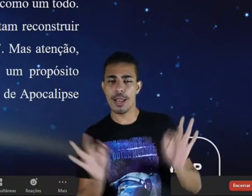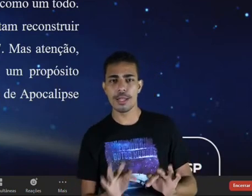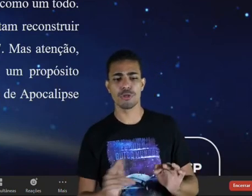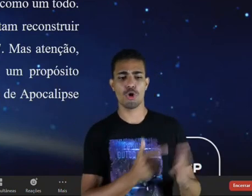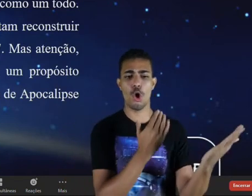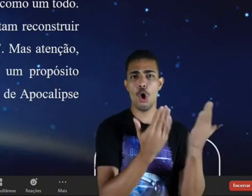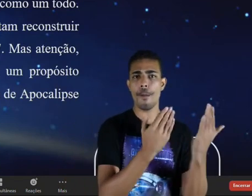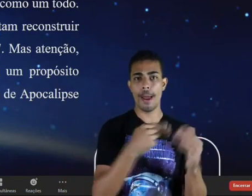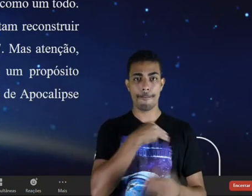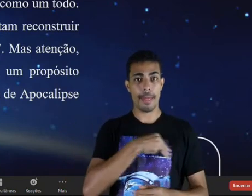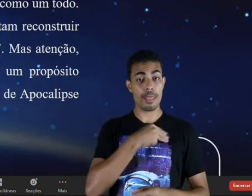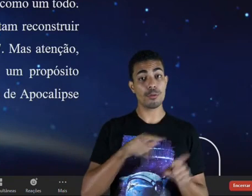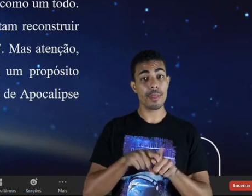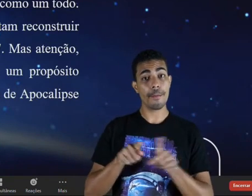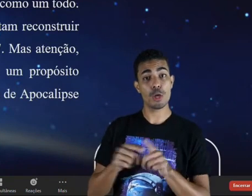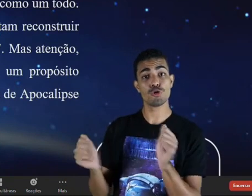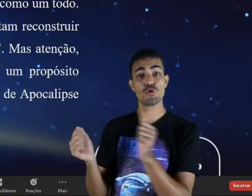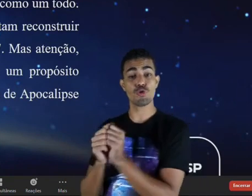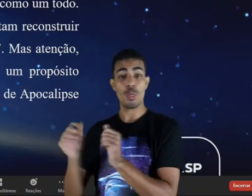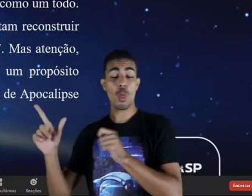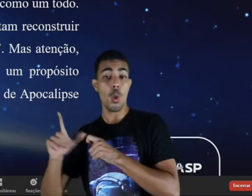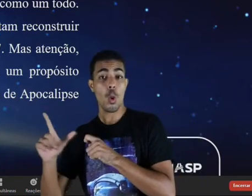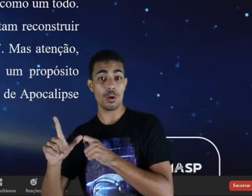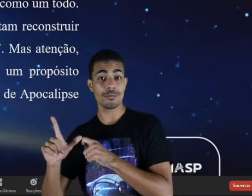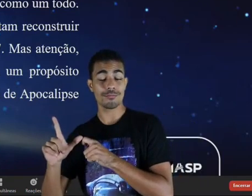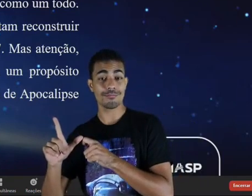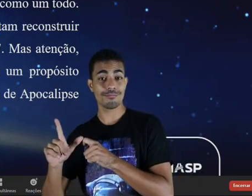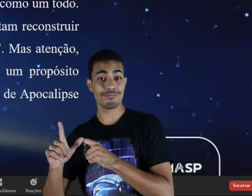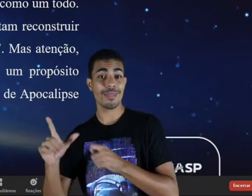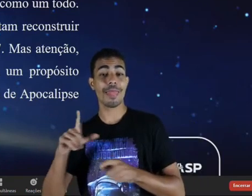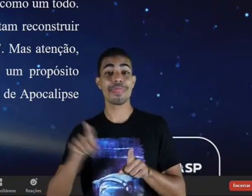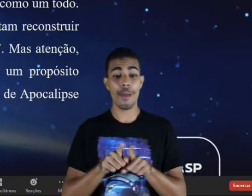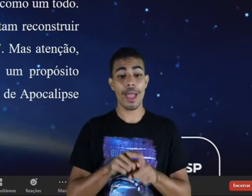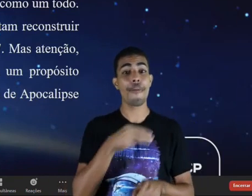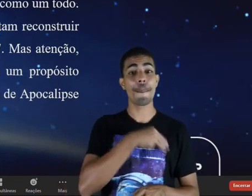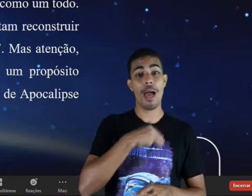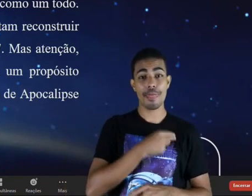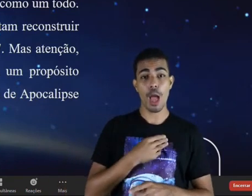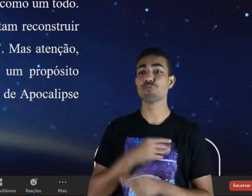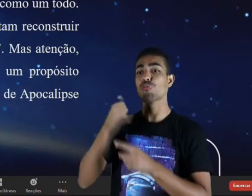Lucas. Você compara uma parábola que está em Mateus com outro.